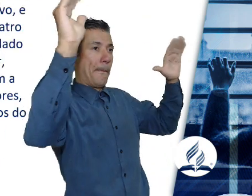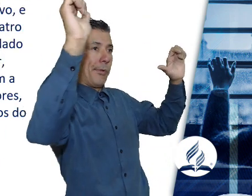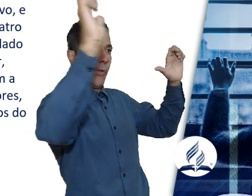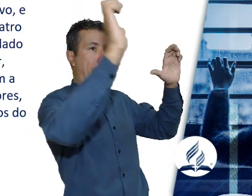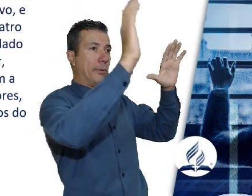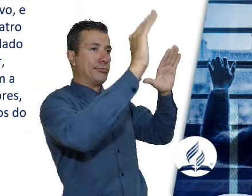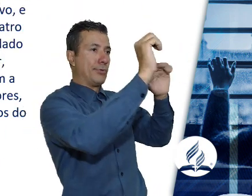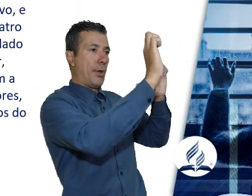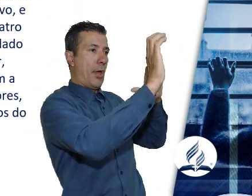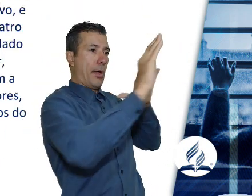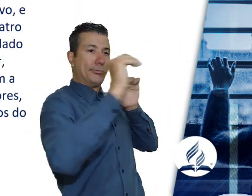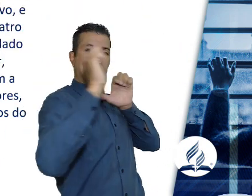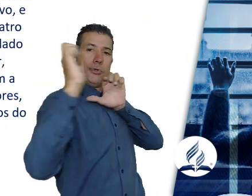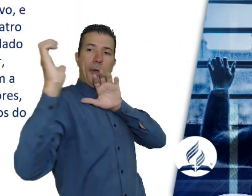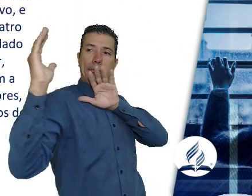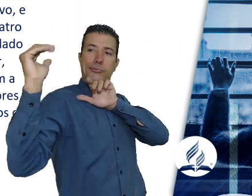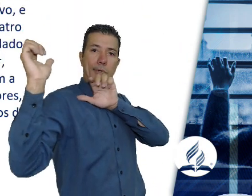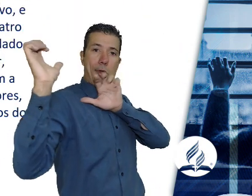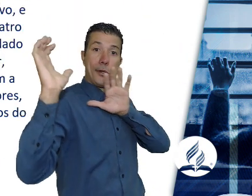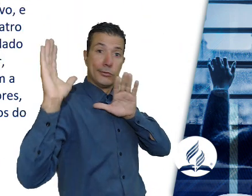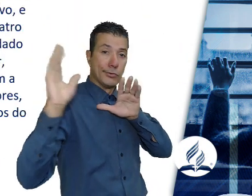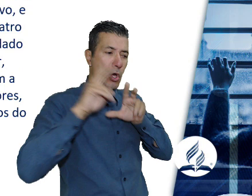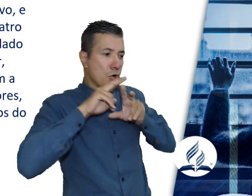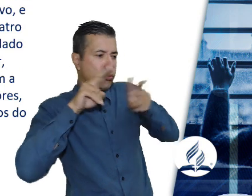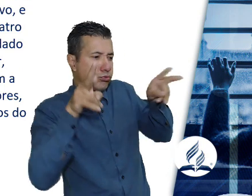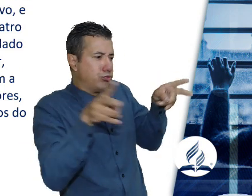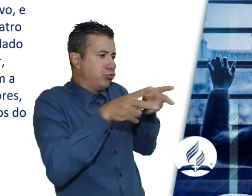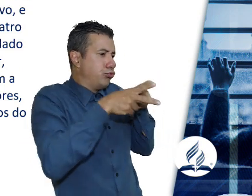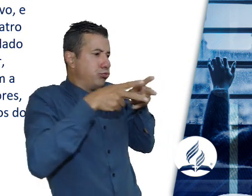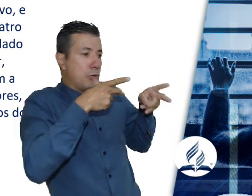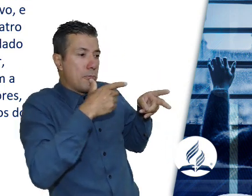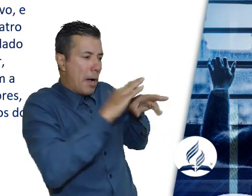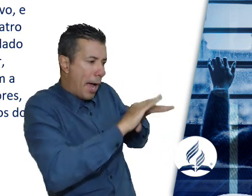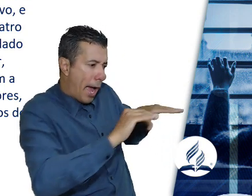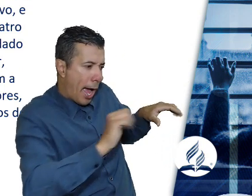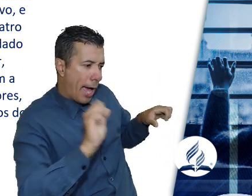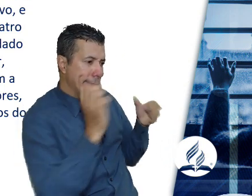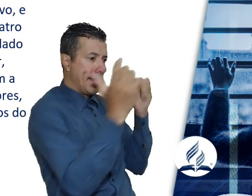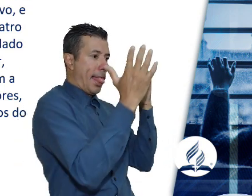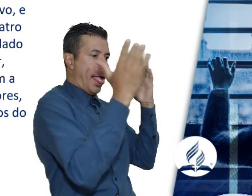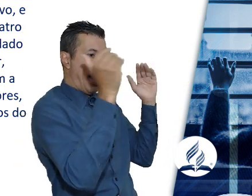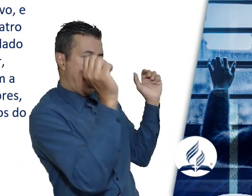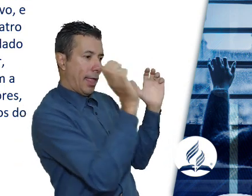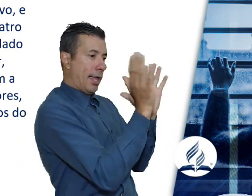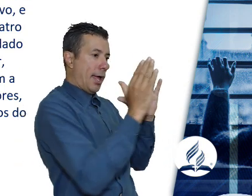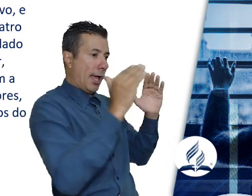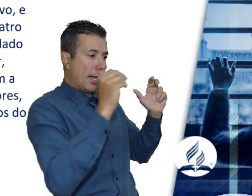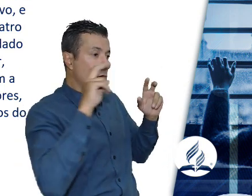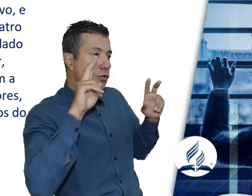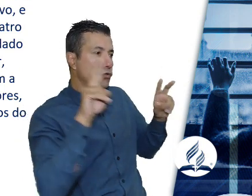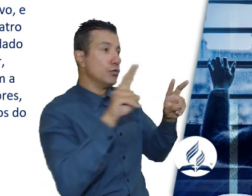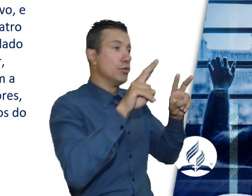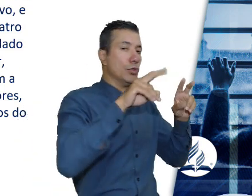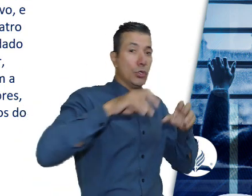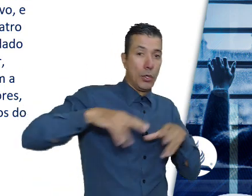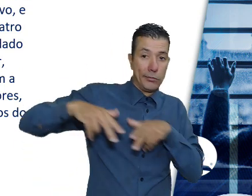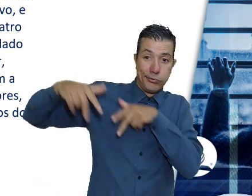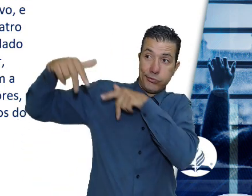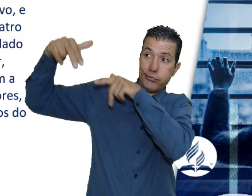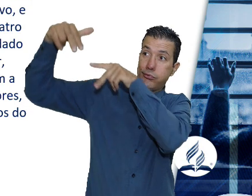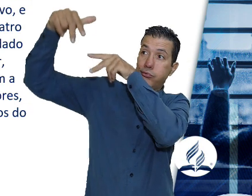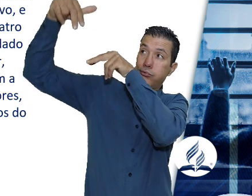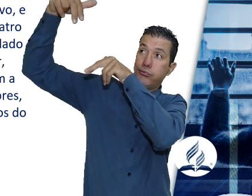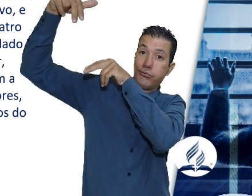nenhum vento soprasse sobre a terra, nem sobre o mar, nem sobre árvore alguma. Vi outro anjo que subia do nascente do